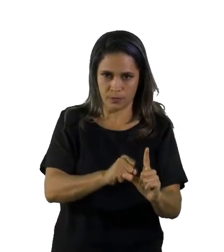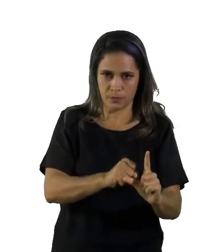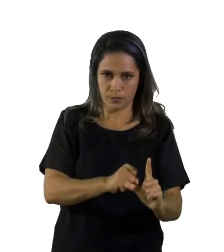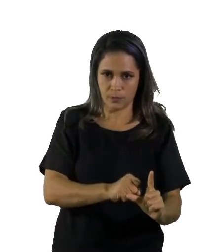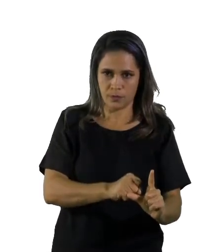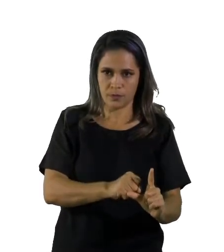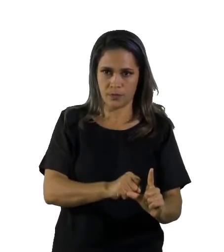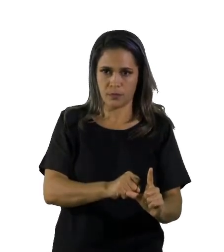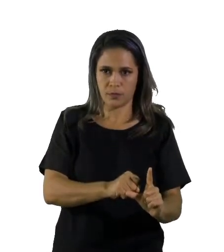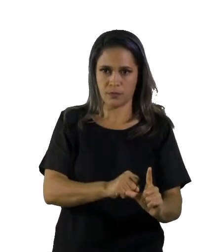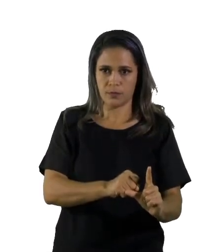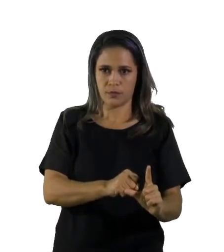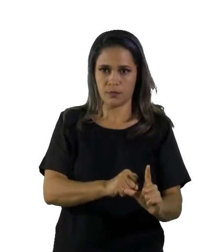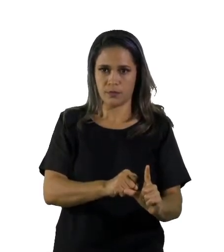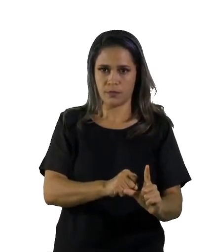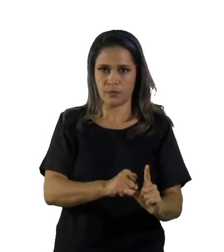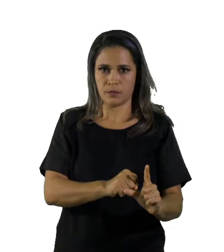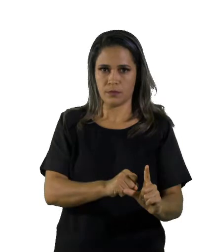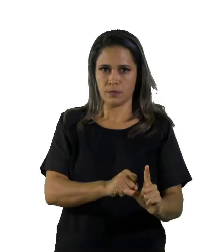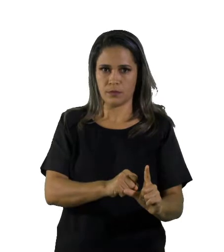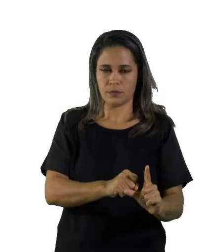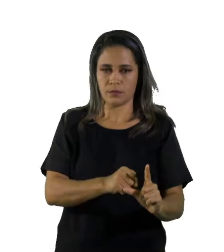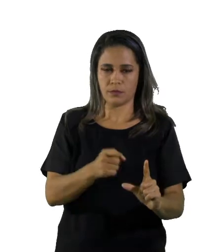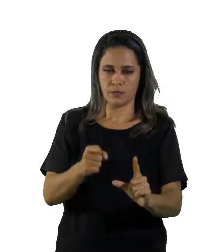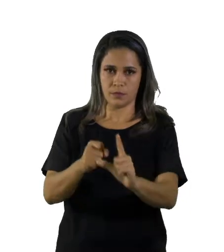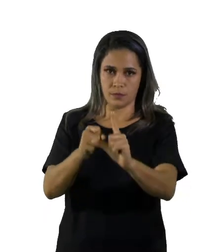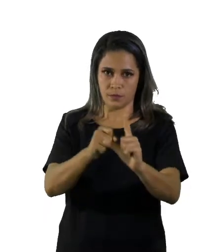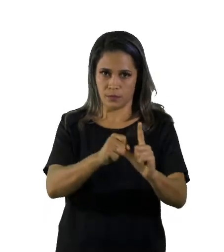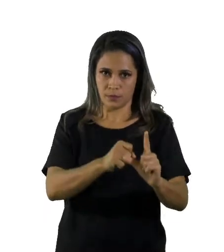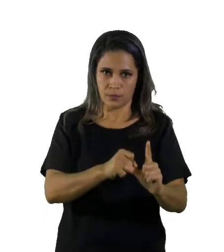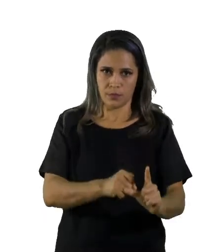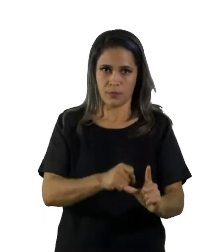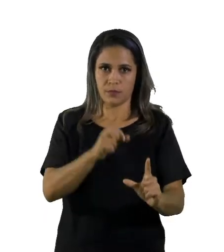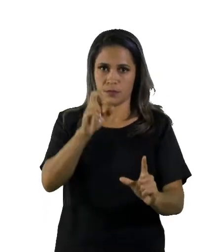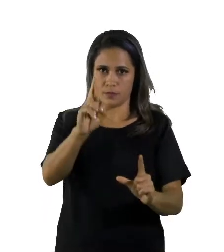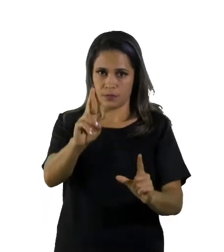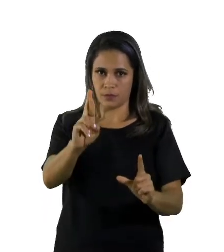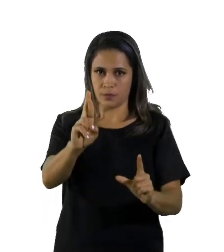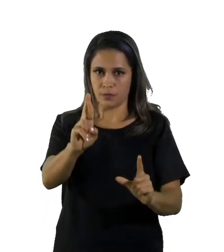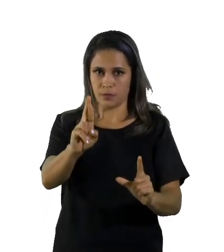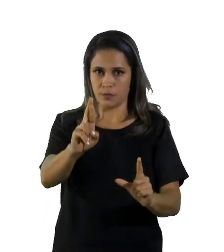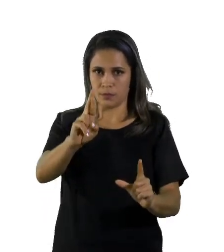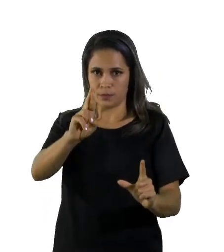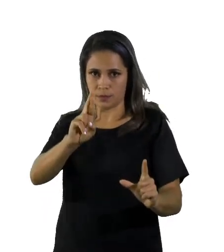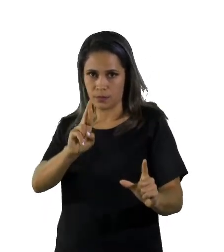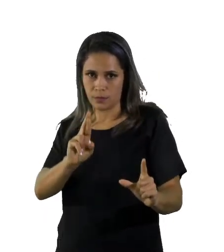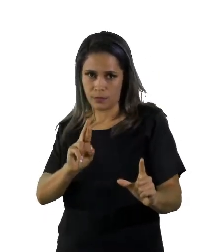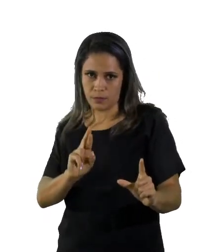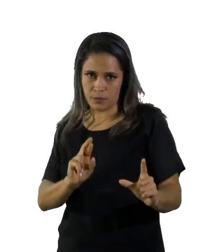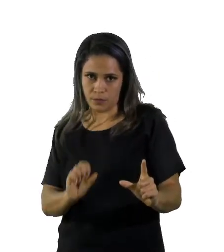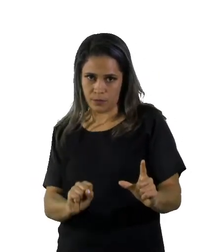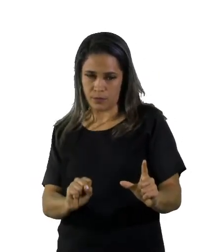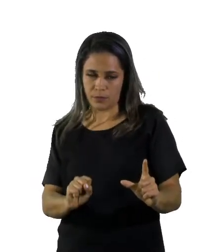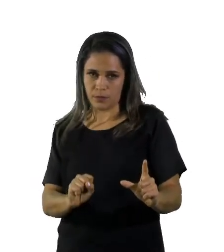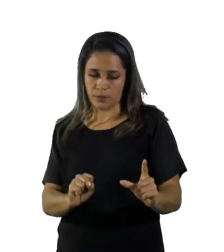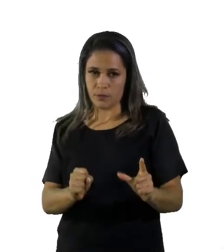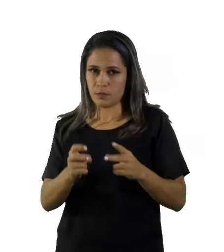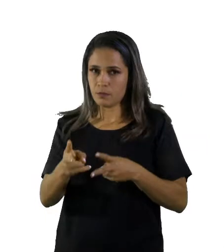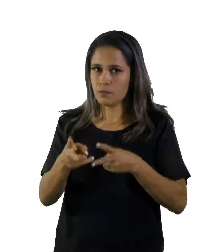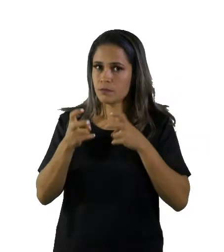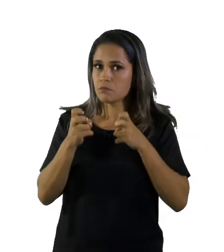e trazer ela aqui para baixo e colocasse a reta R sobre a reta S, você vai perceber que eles